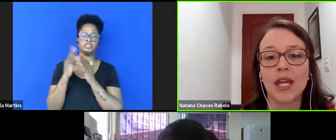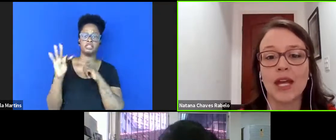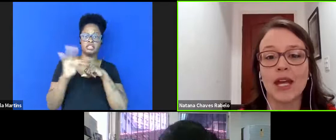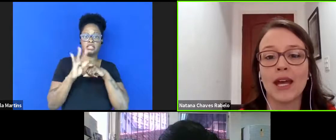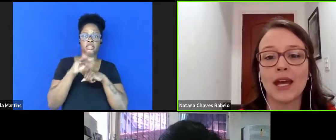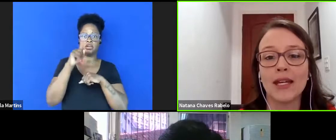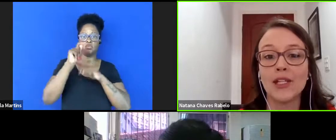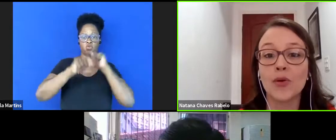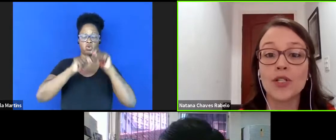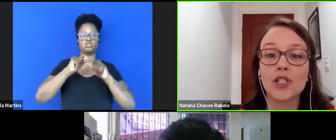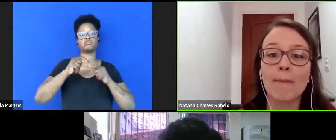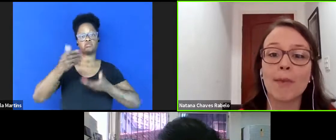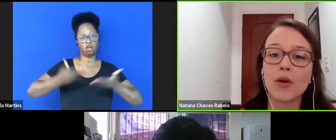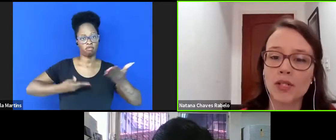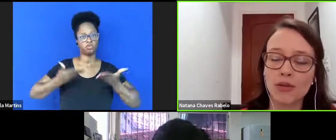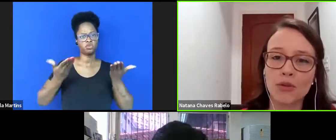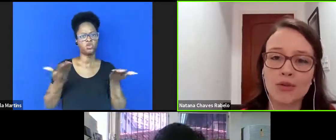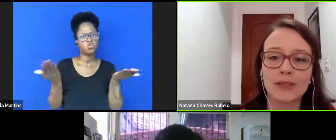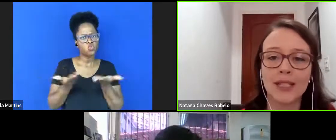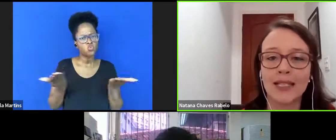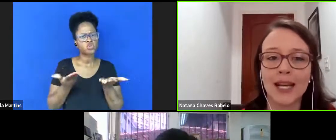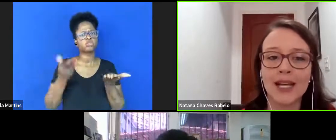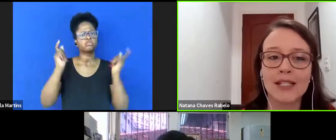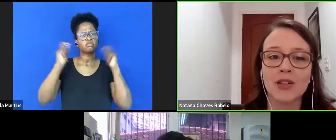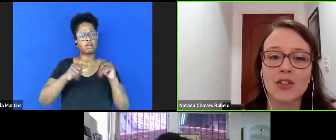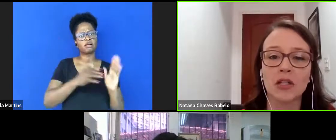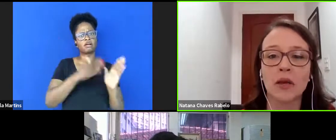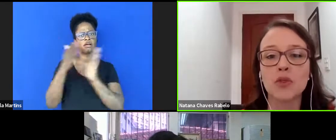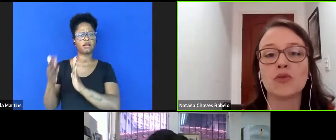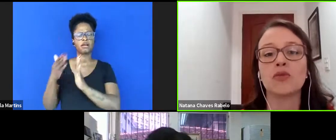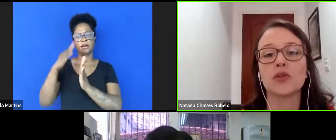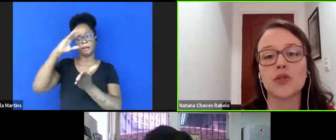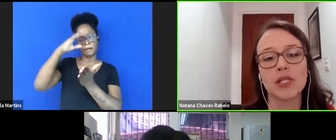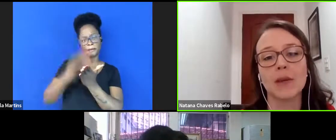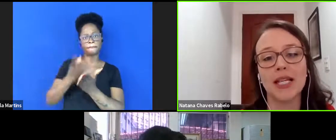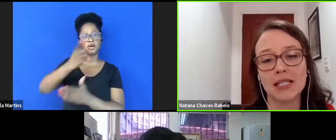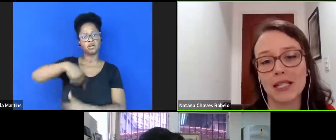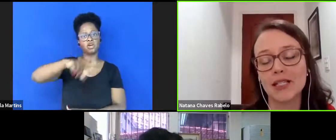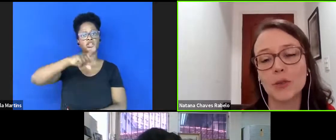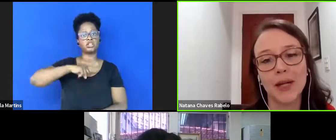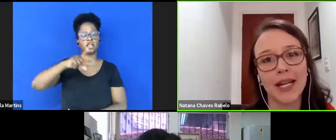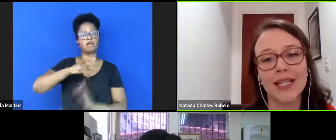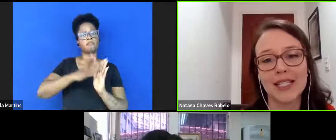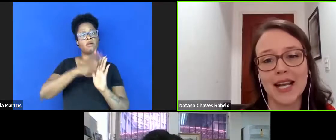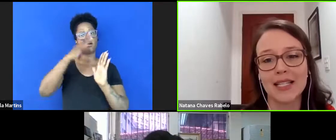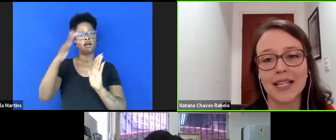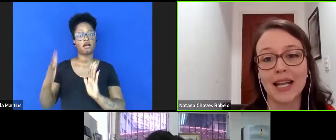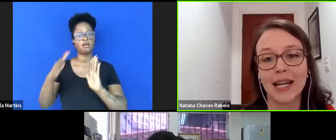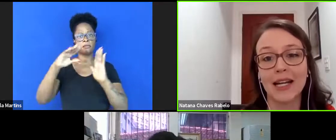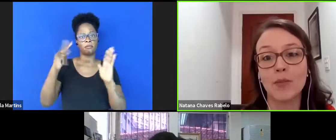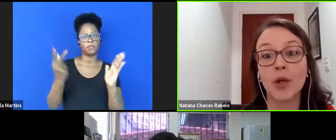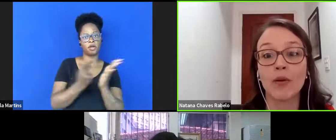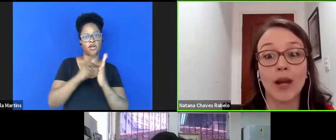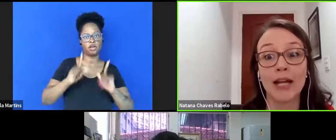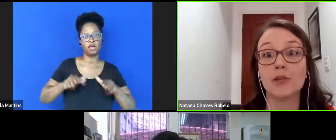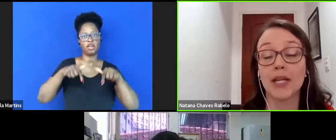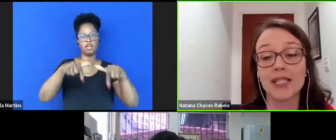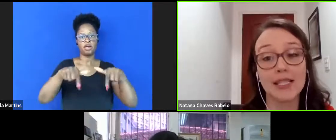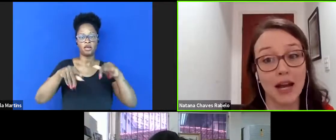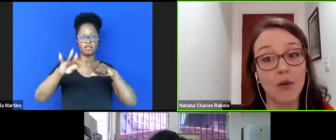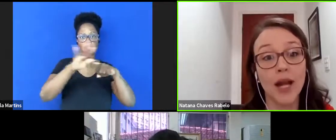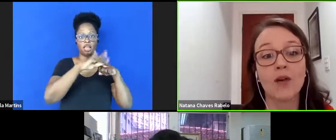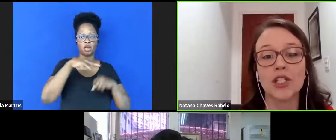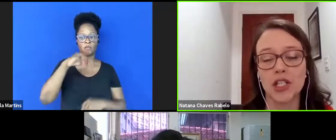serviço. E hoje, após a conclusão da tese, nós já temos um fluxo estabelecido para realizar essa técnica molecular